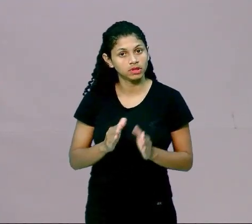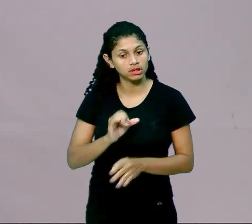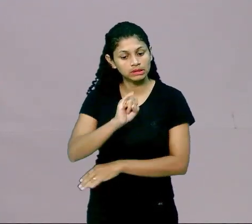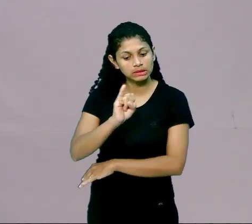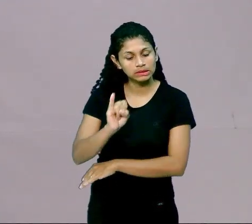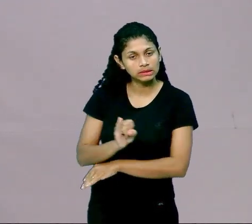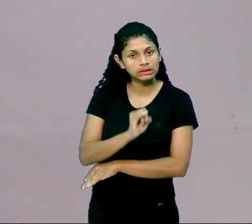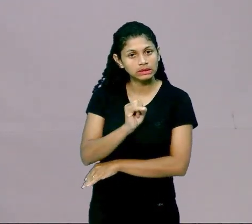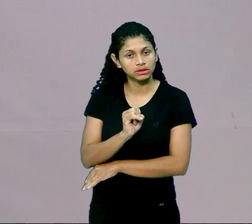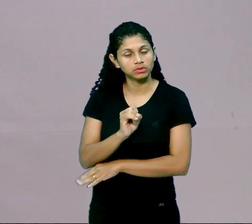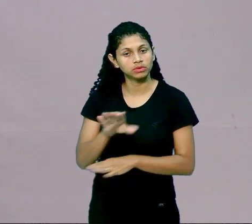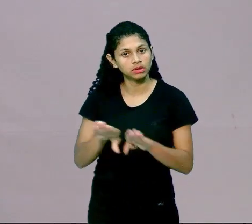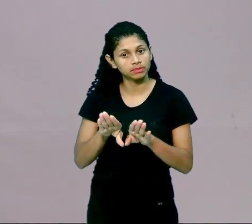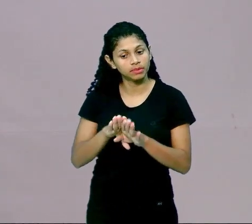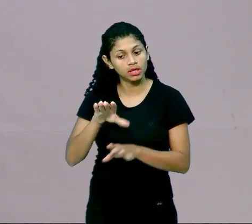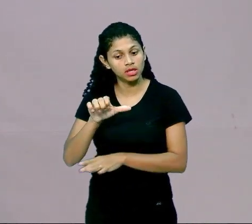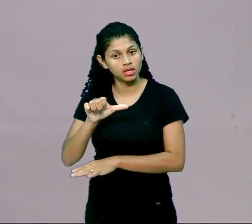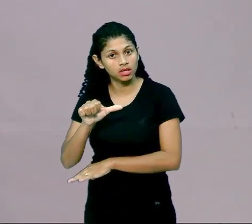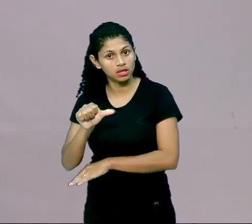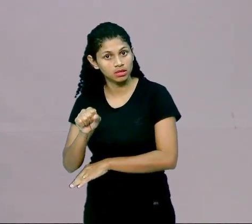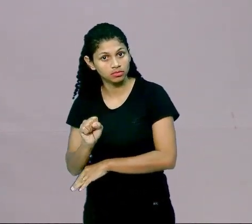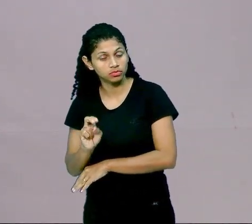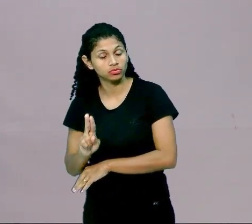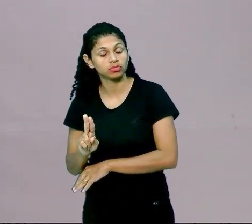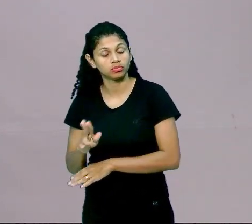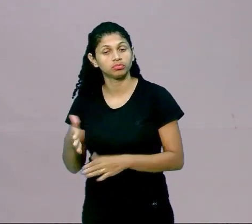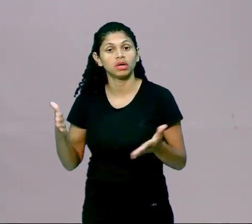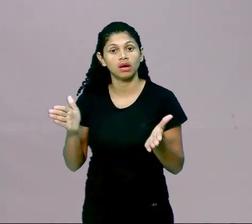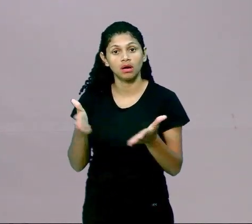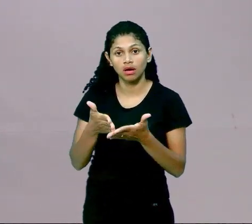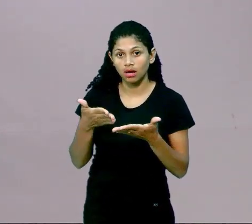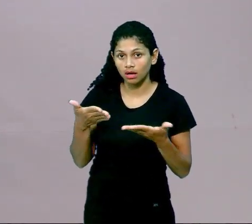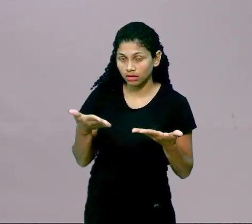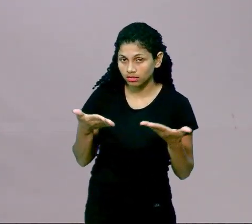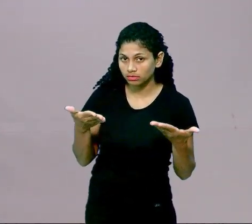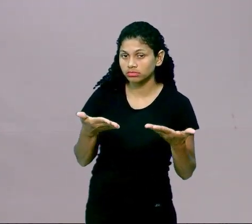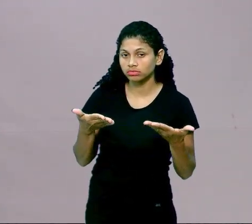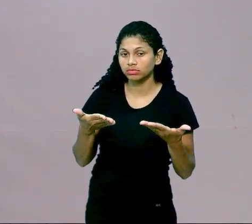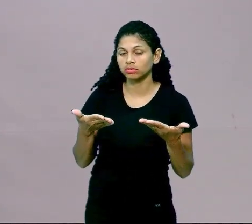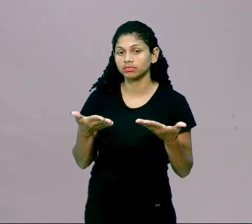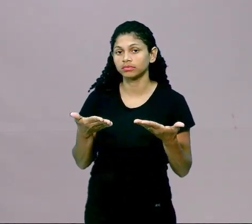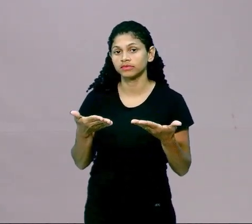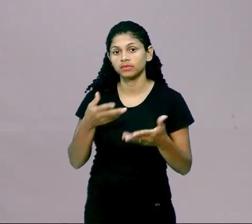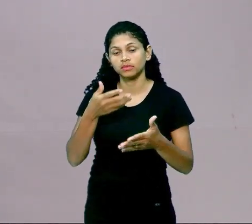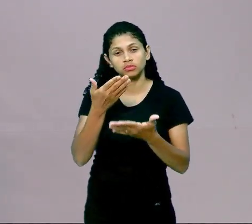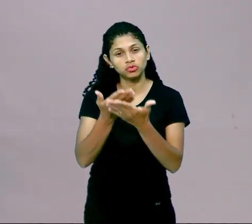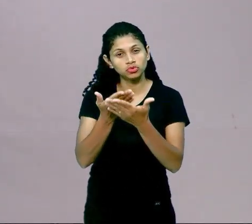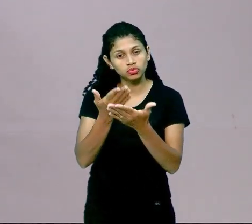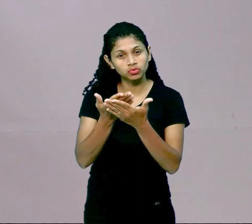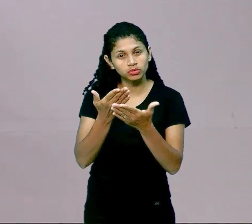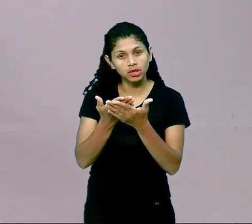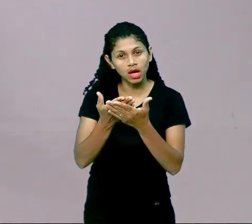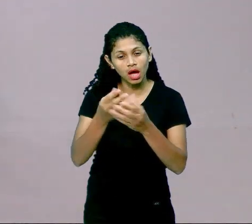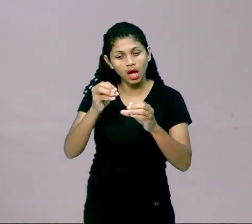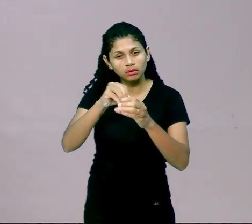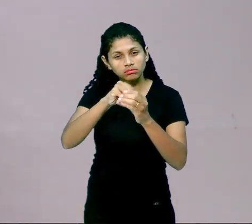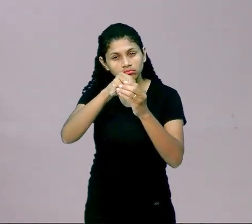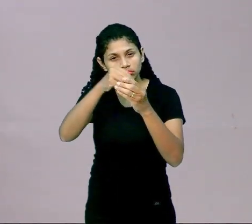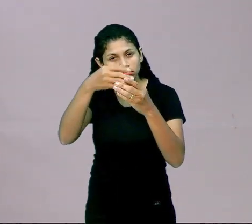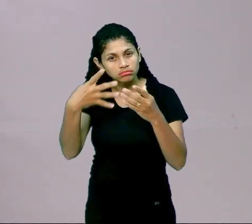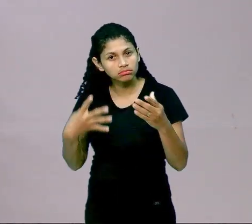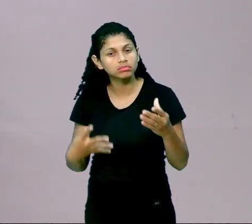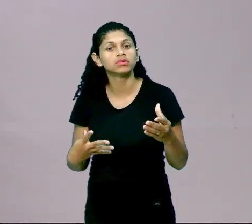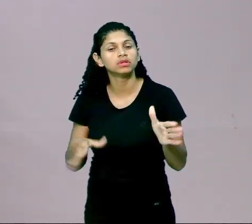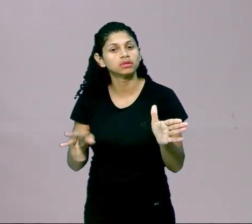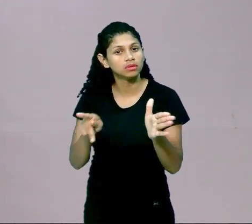injetora, nós vamos trabalhar muito as propriedades, tá? É uma aula mais explicativa, ela não tem aqueles cálculos